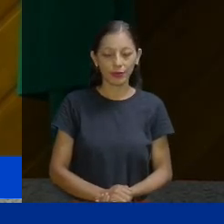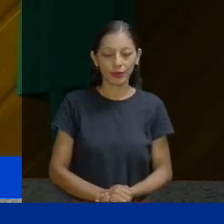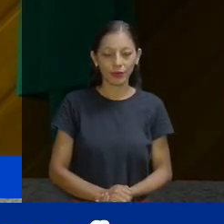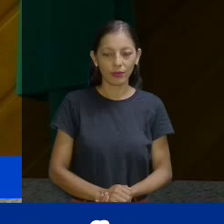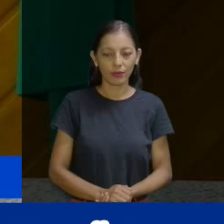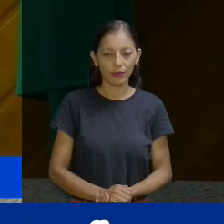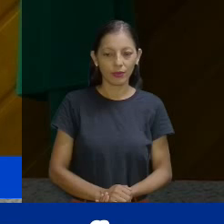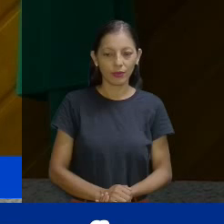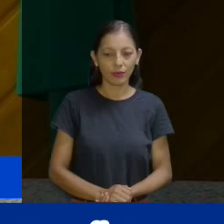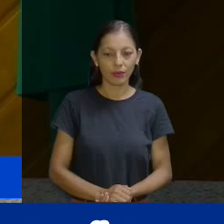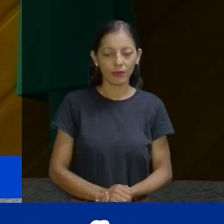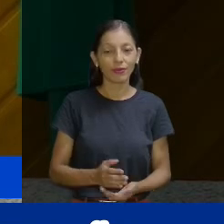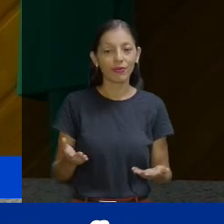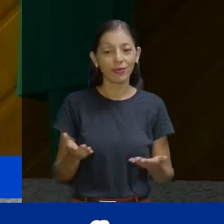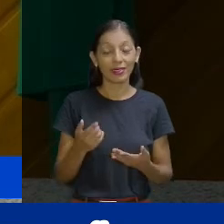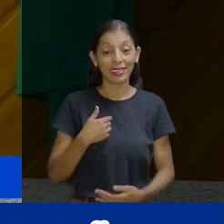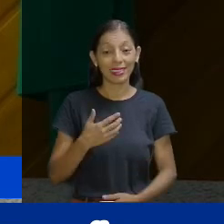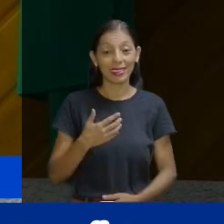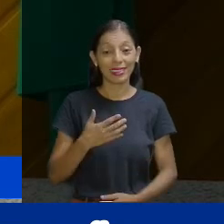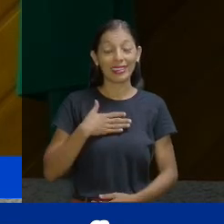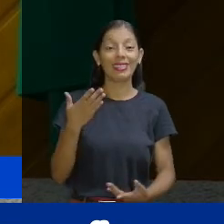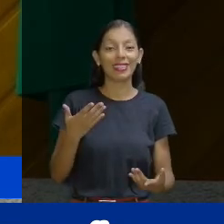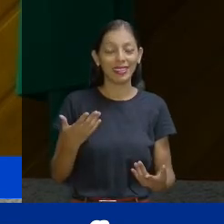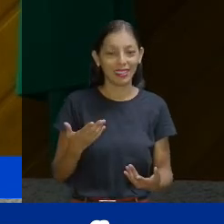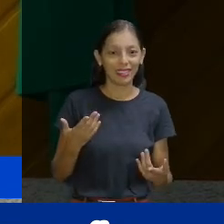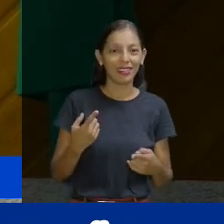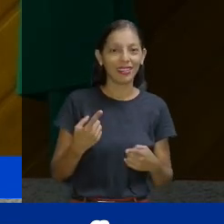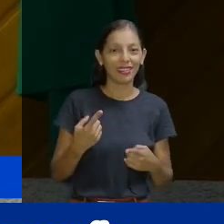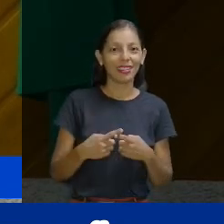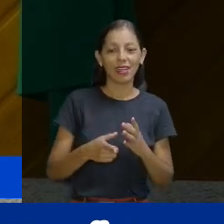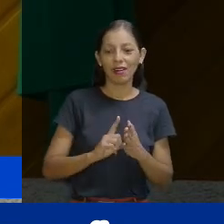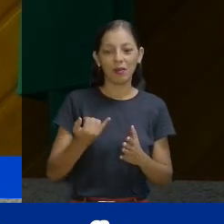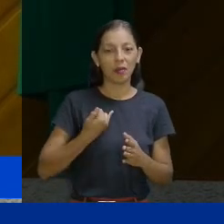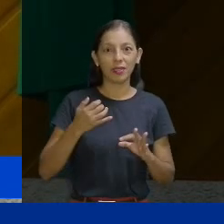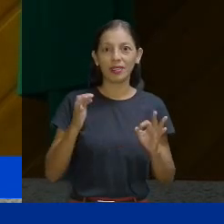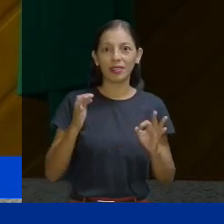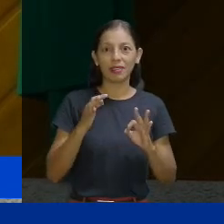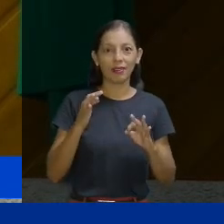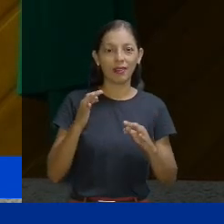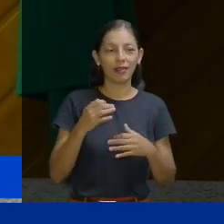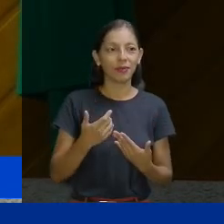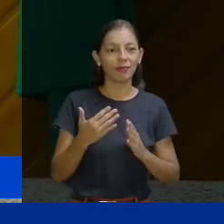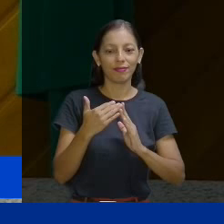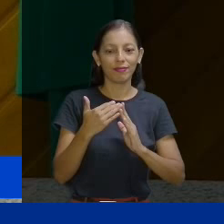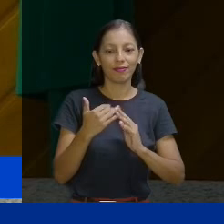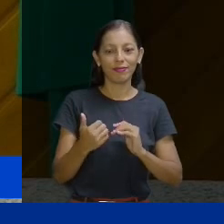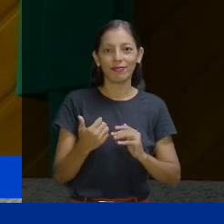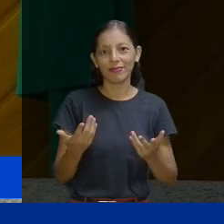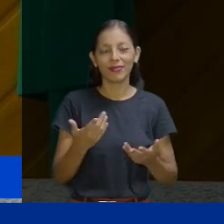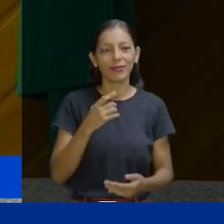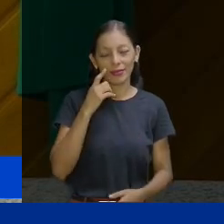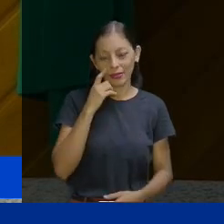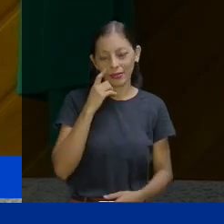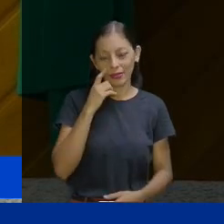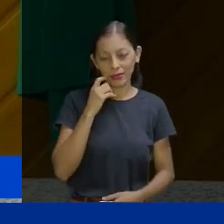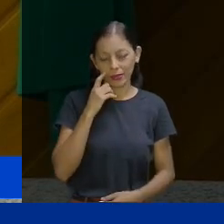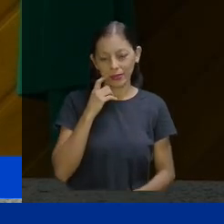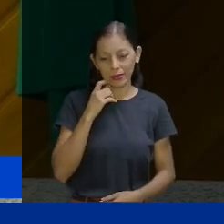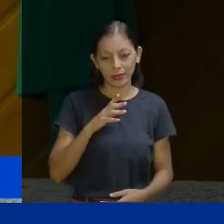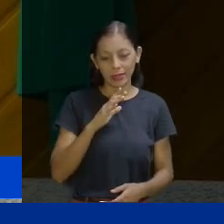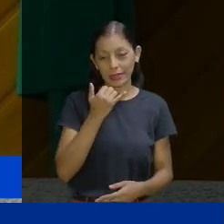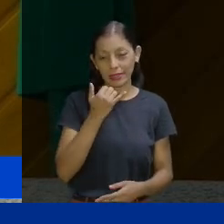o pedido de pronunciamento, então eu vou desde já lamentar se não conseguir me expressar com toda